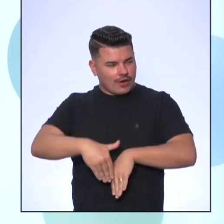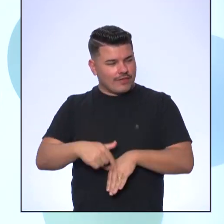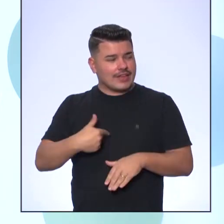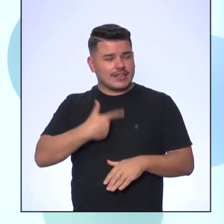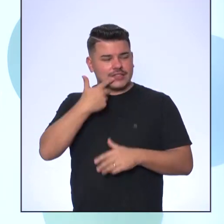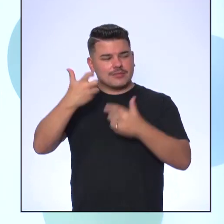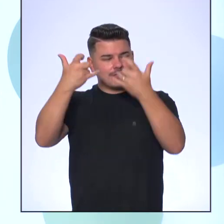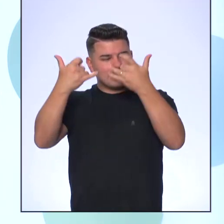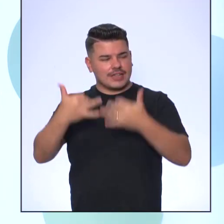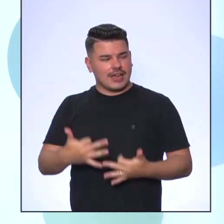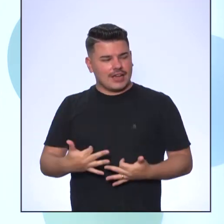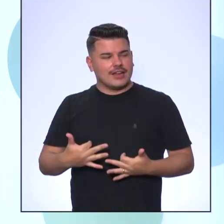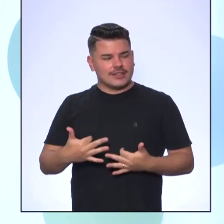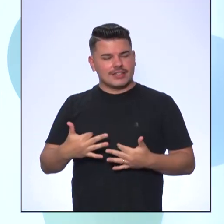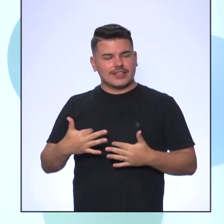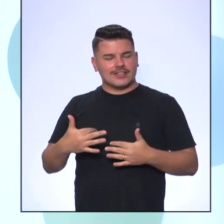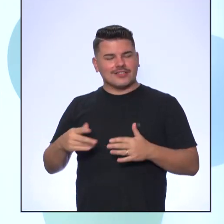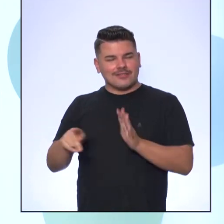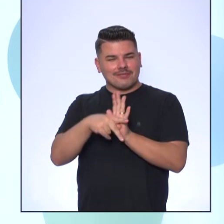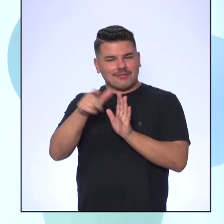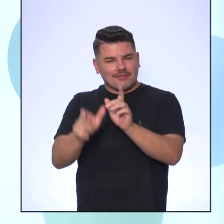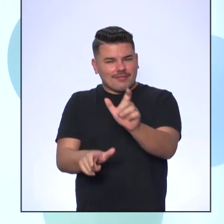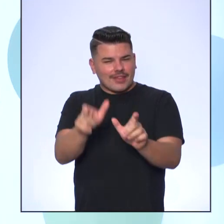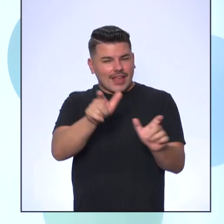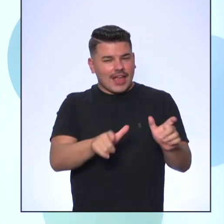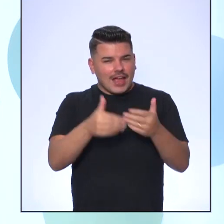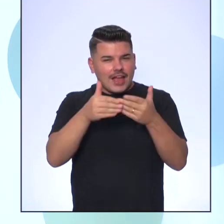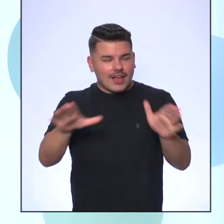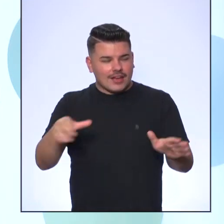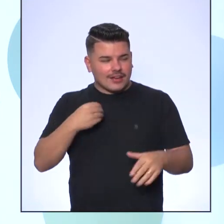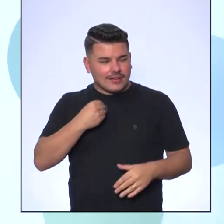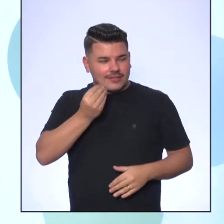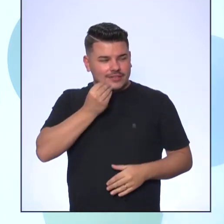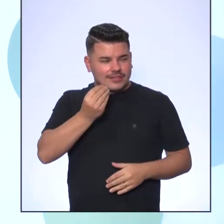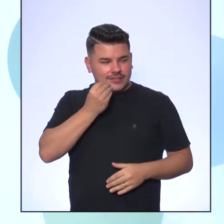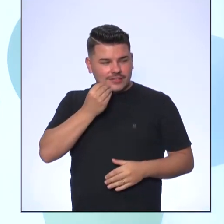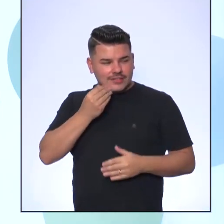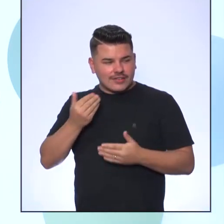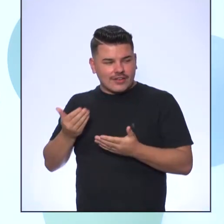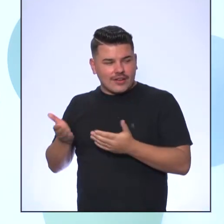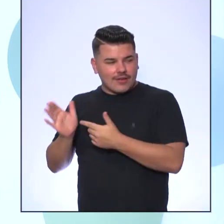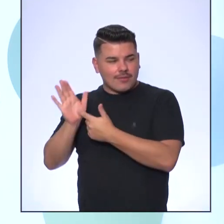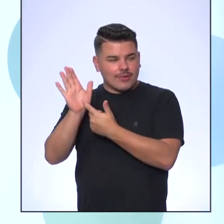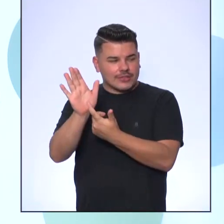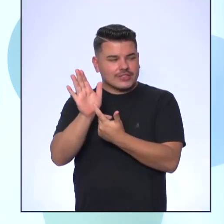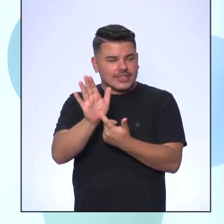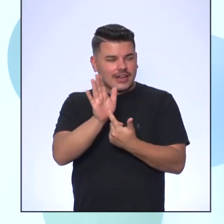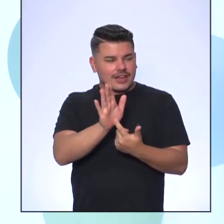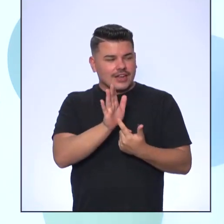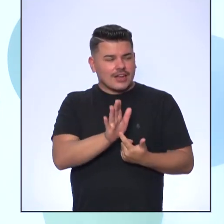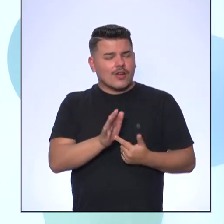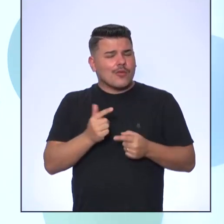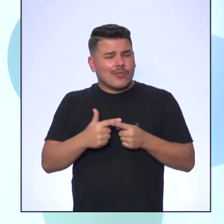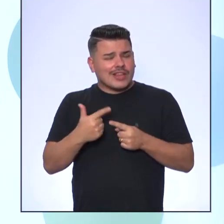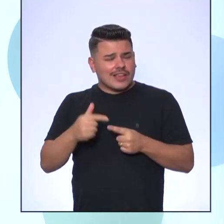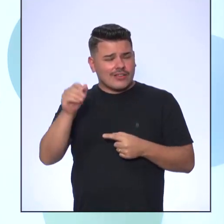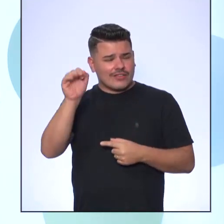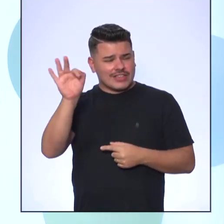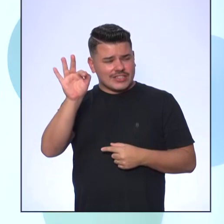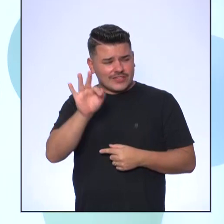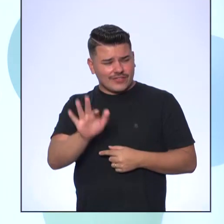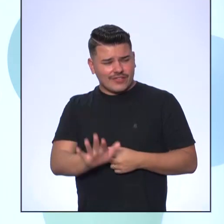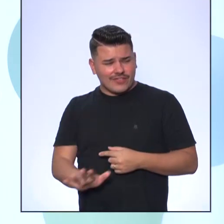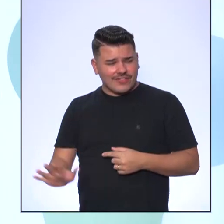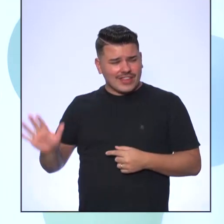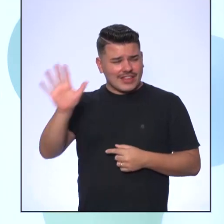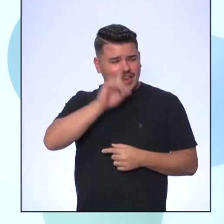secretário, realmente que o Enem ele abre portas para dezenas de universidades federais, também